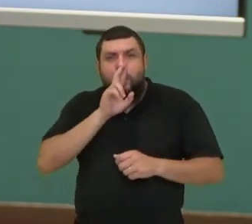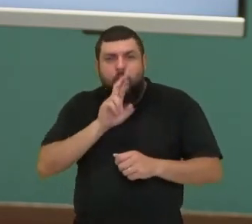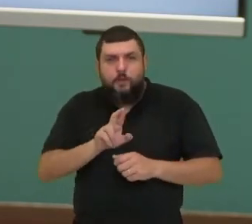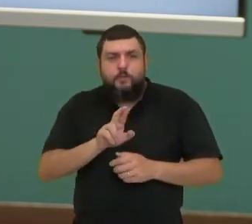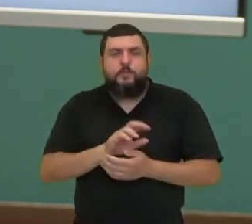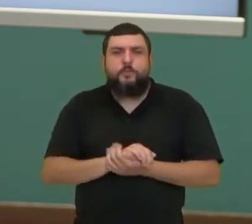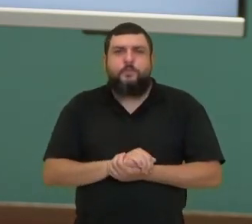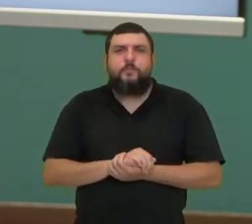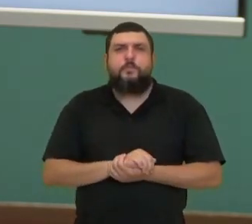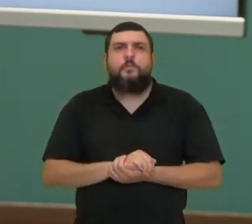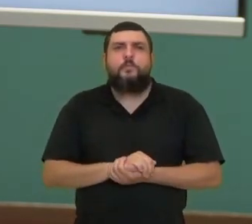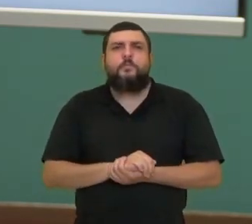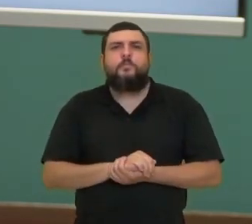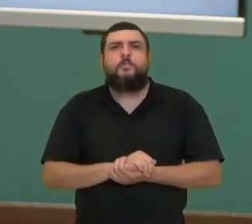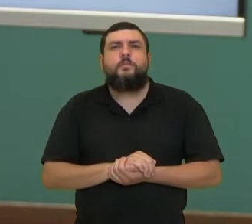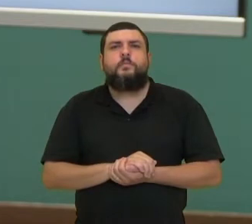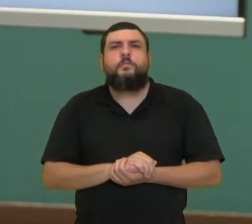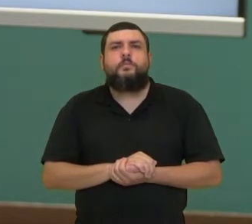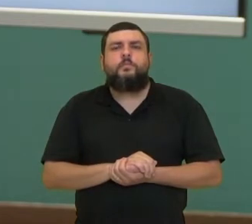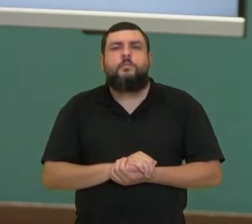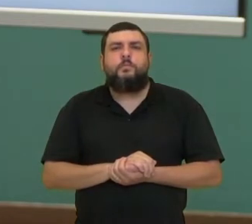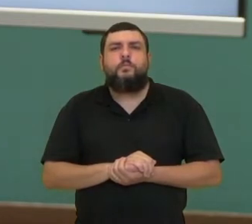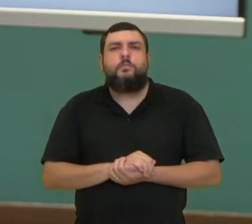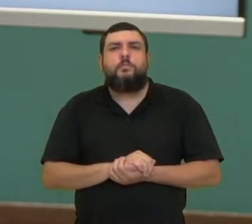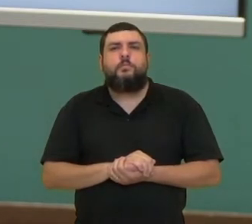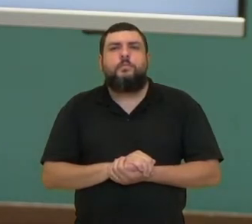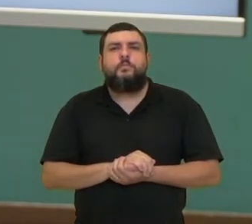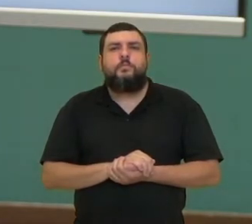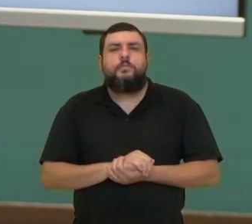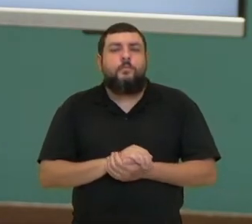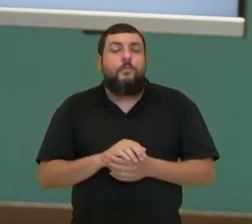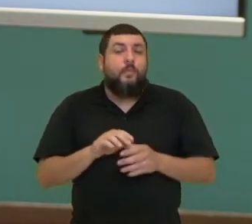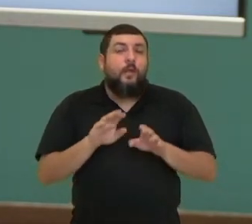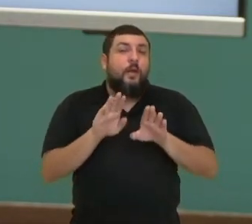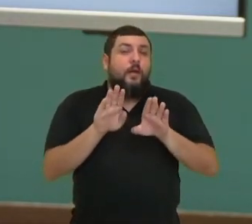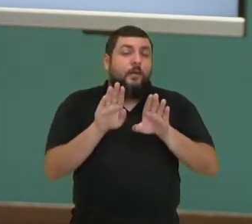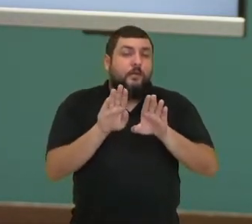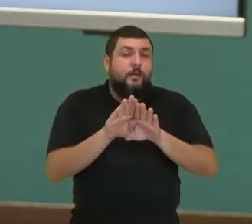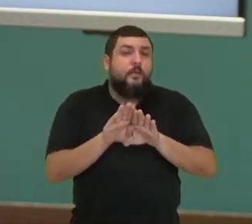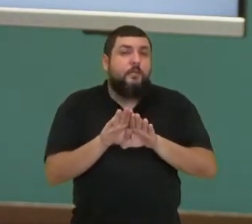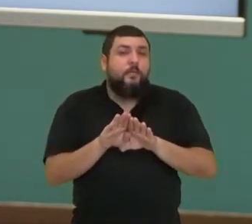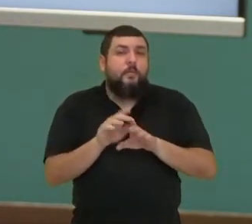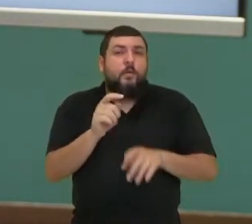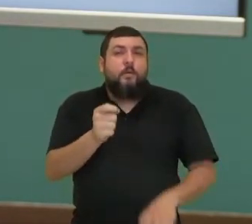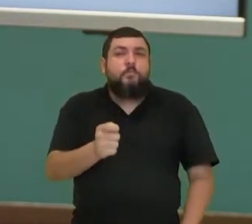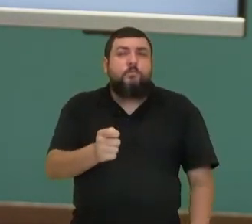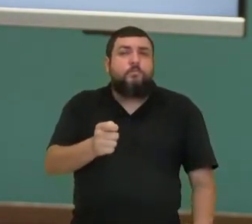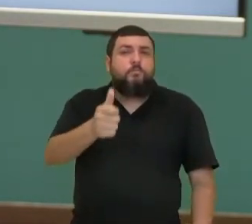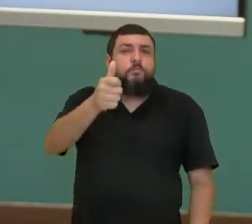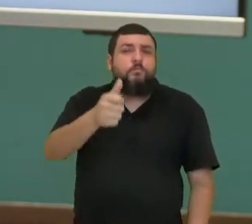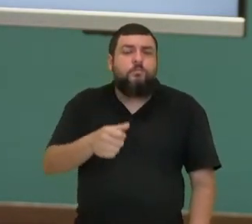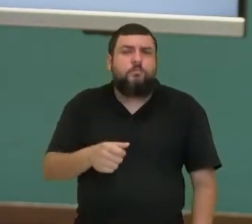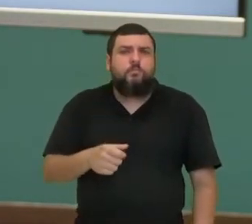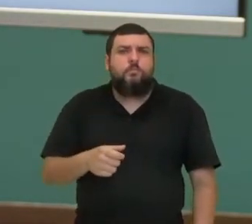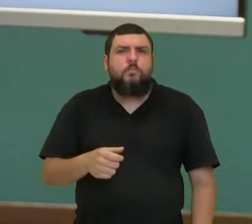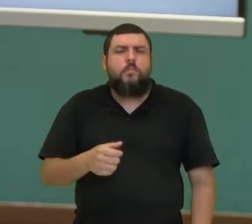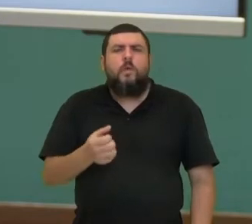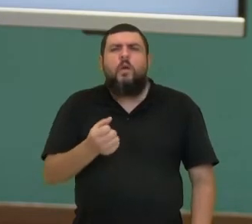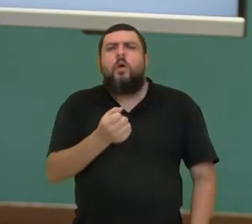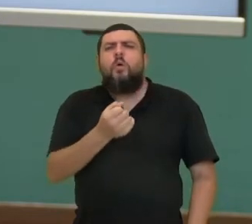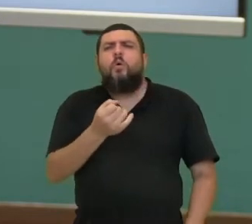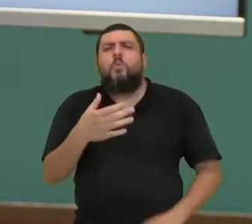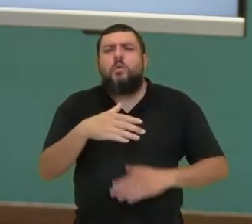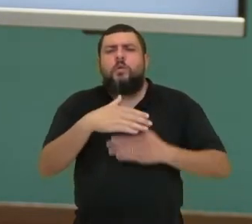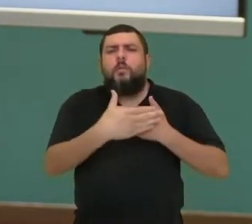resultado, certo? O mesmo acontece com as moedas. Quantas faces tem uma